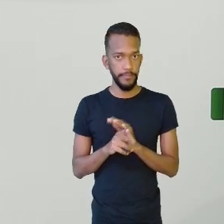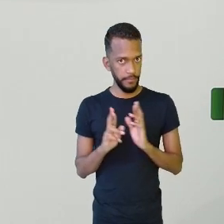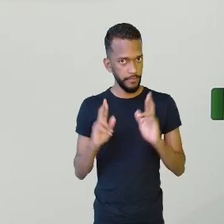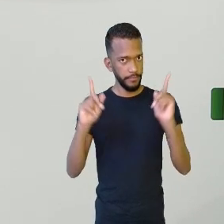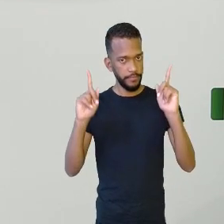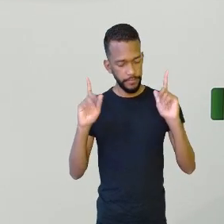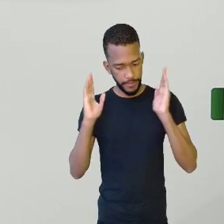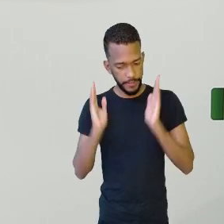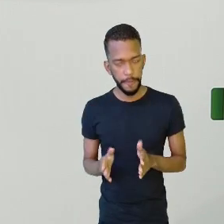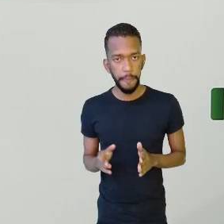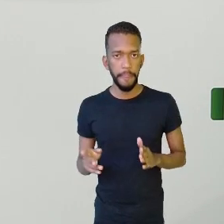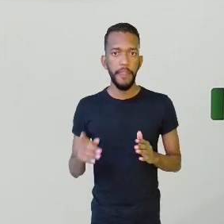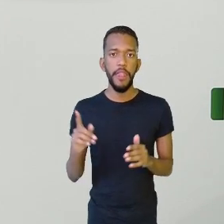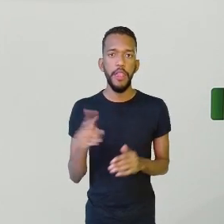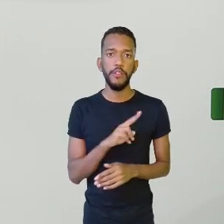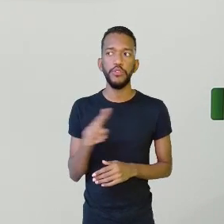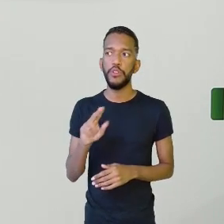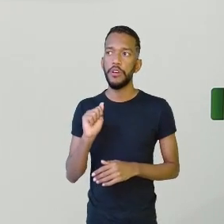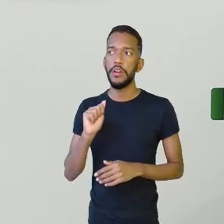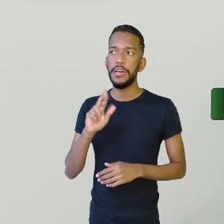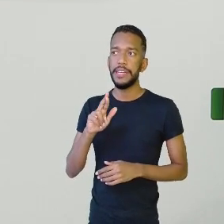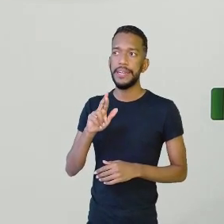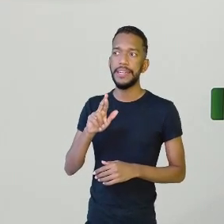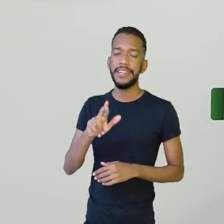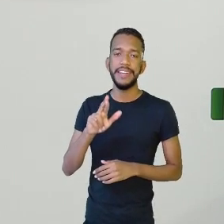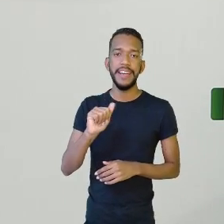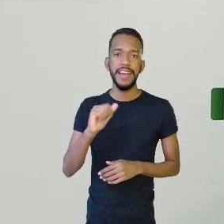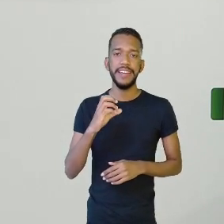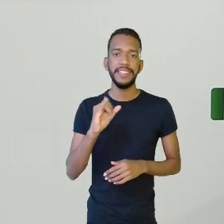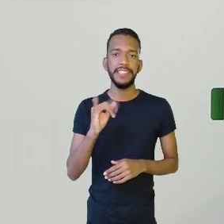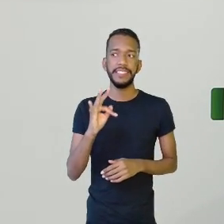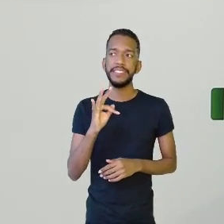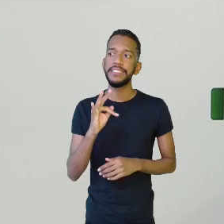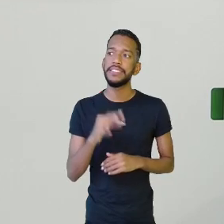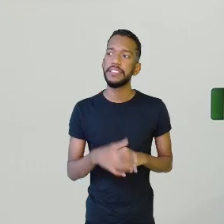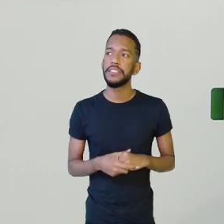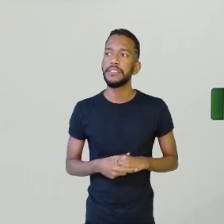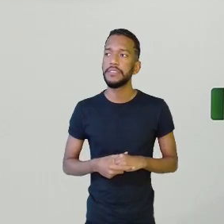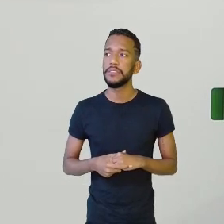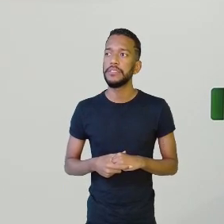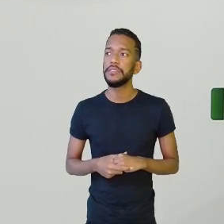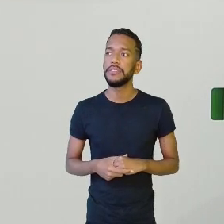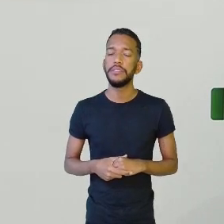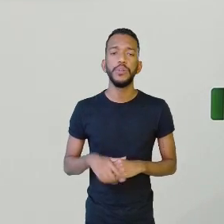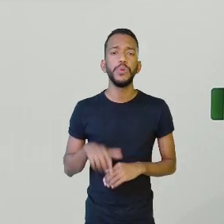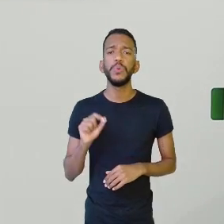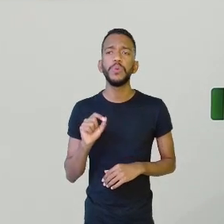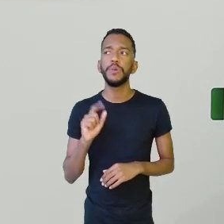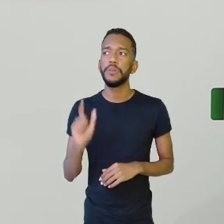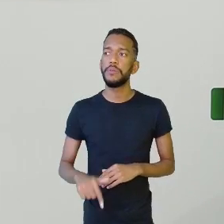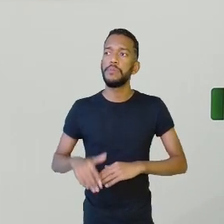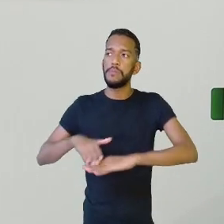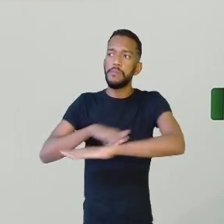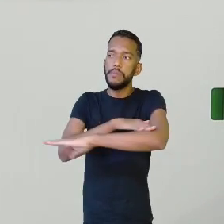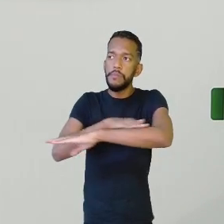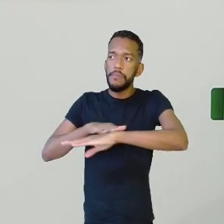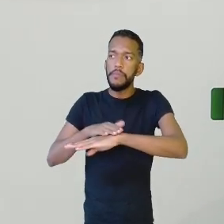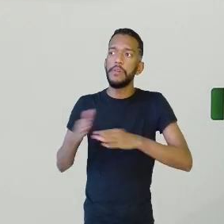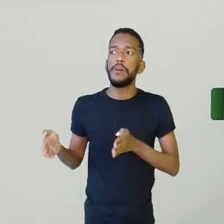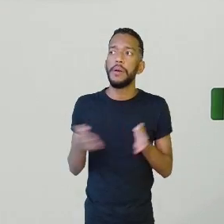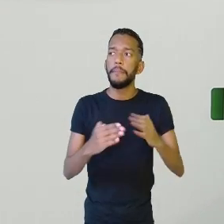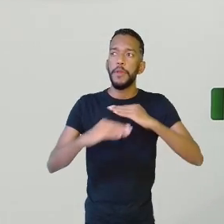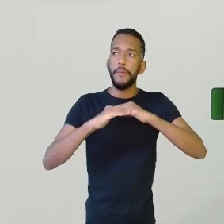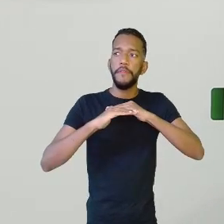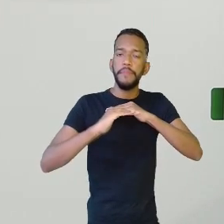nossa, né? Vem de Al-Racif. Então, o que significa Al-Racif? Significa calçada,